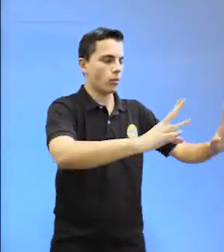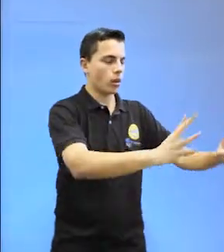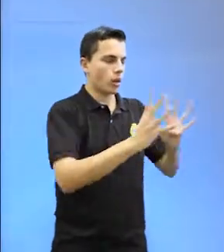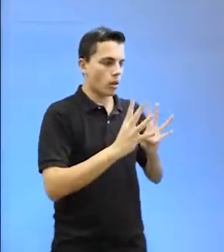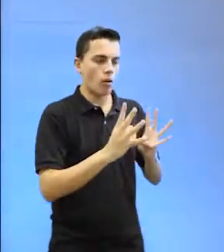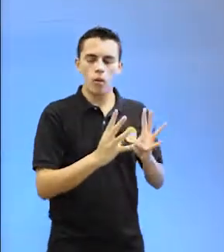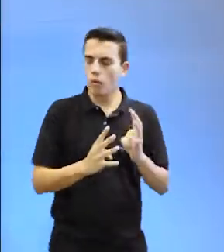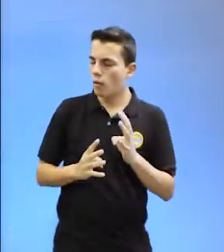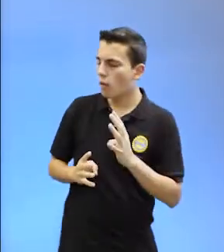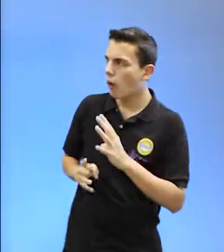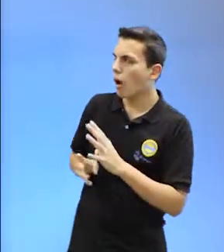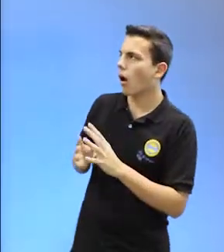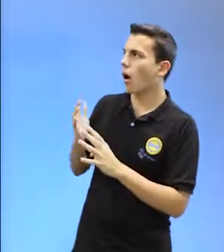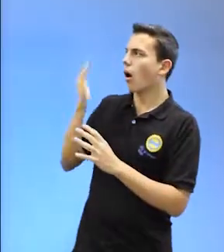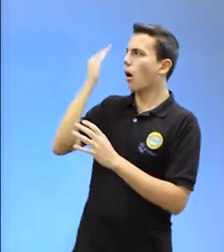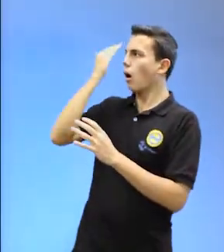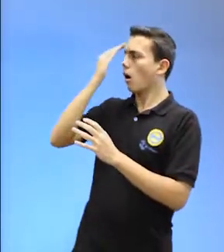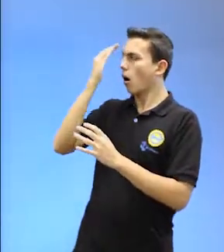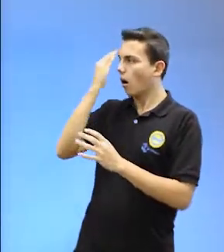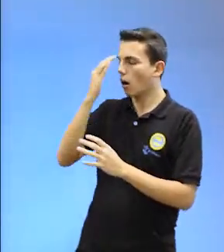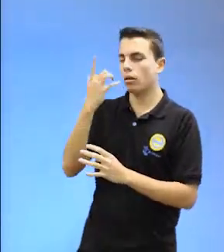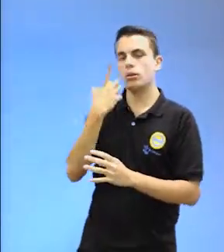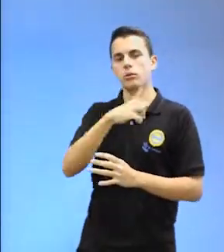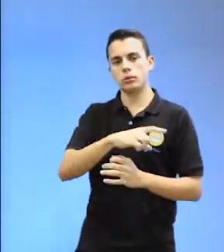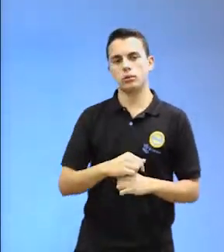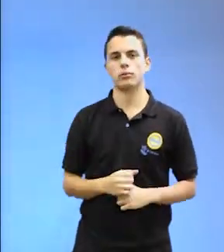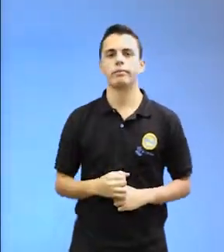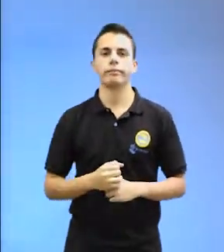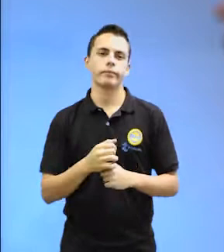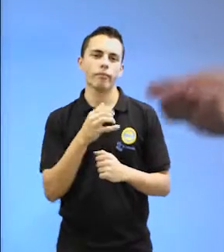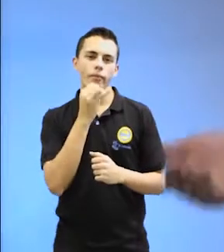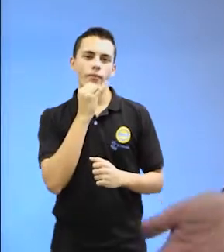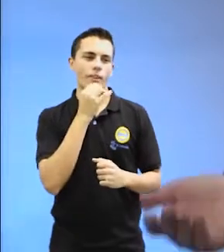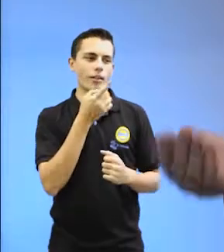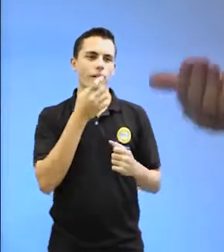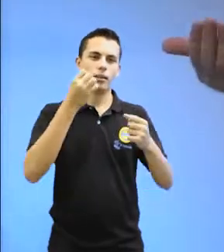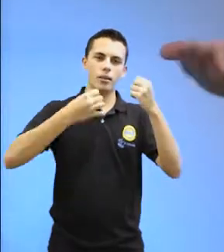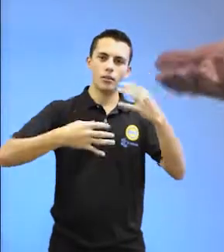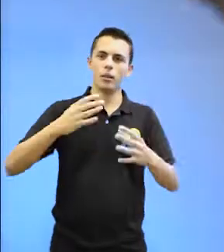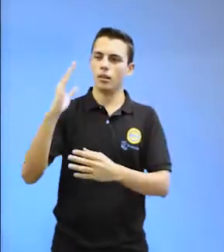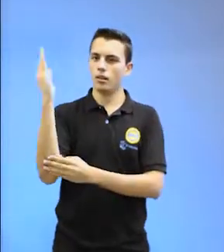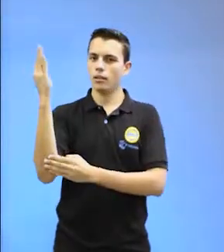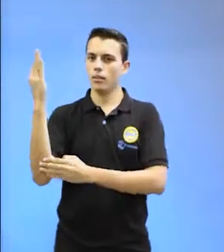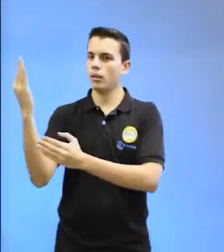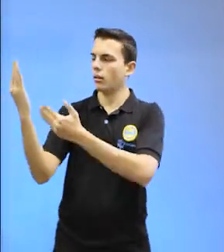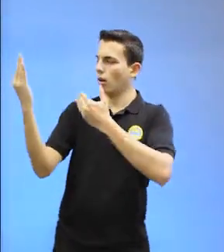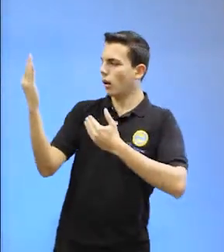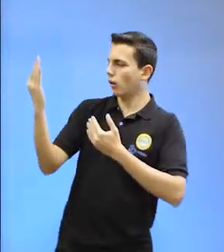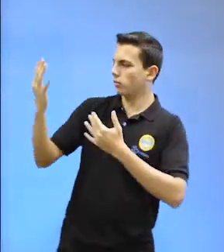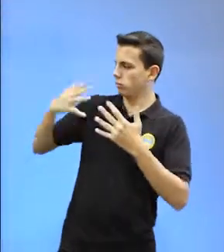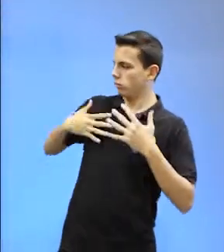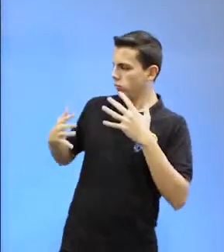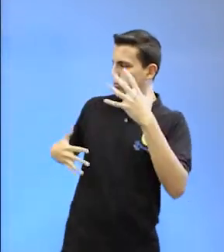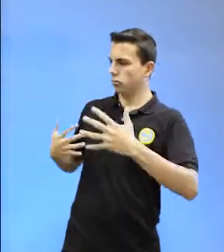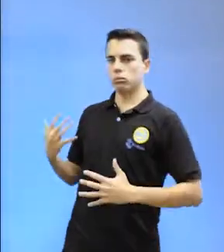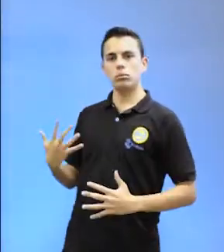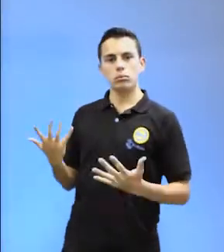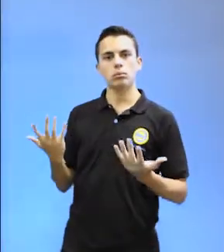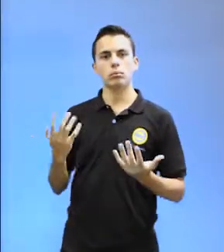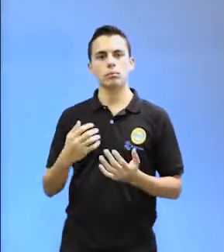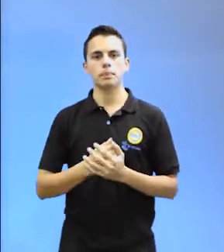explicações que ela fala de fazer na frente do espelho, né? E que hoje, se você tem, no caso da